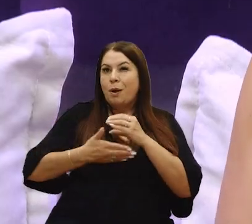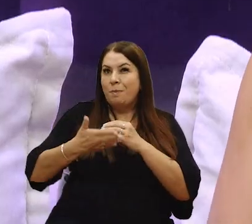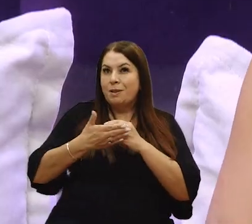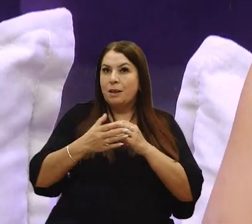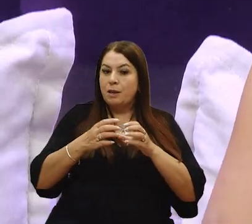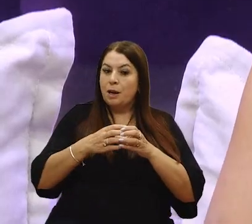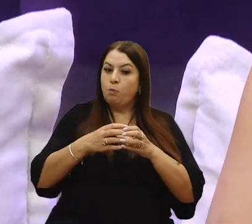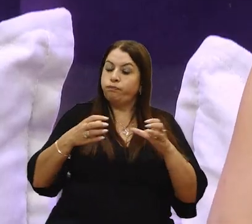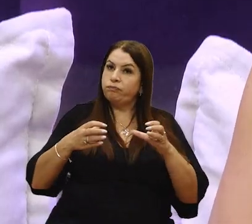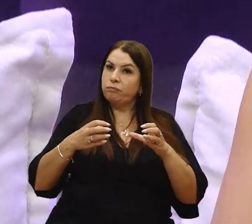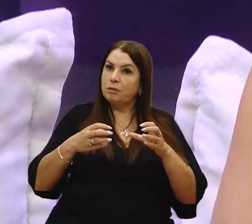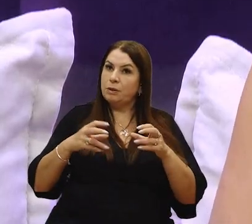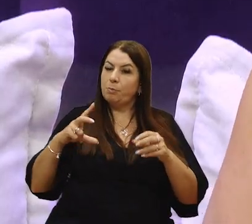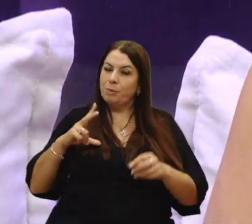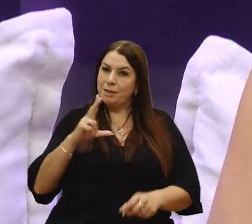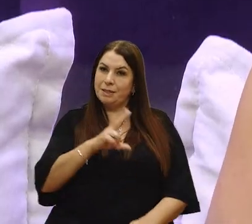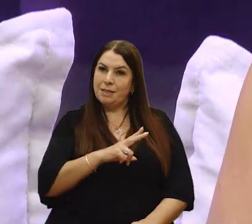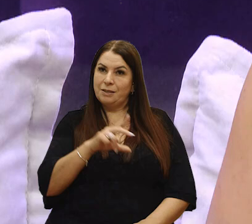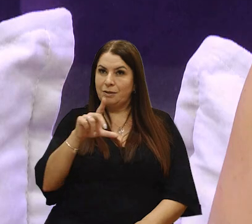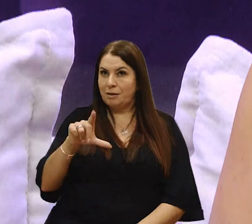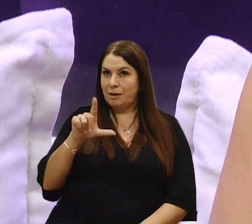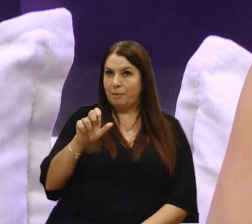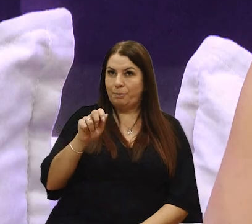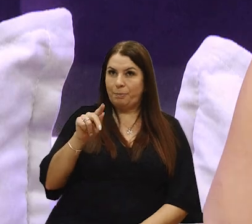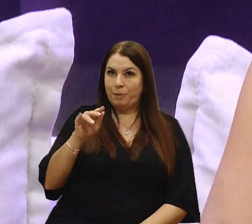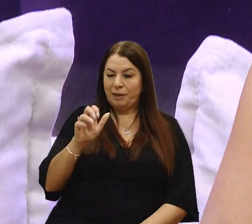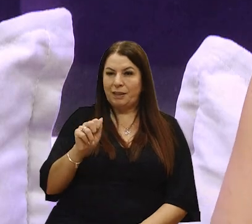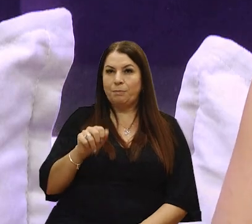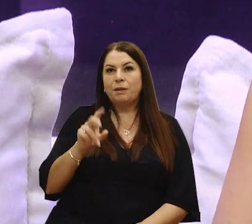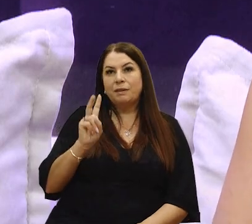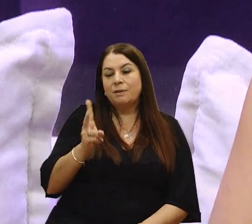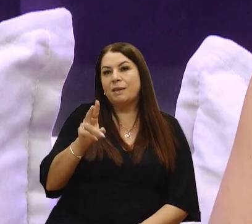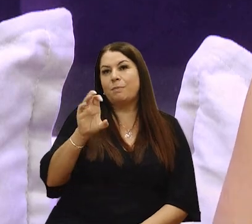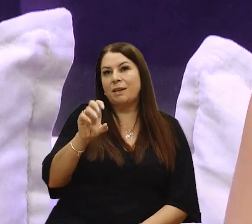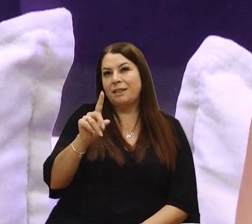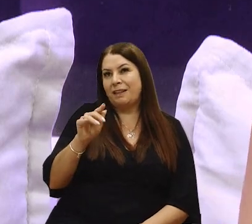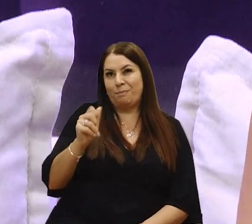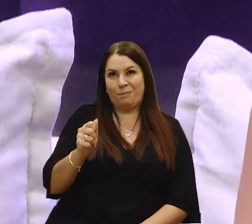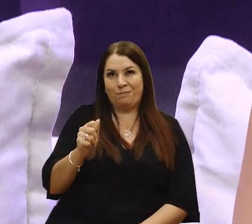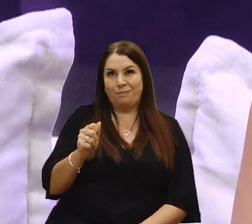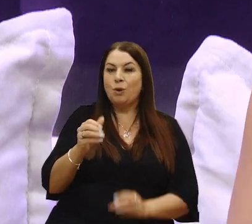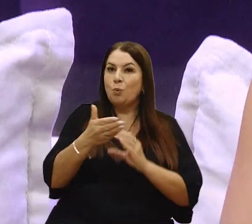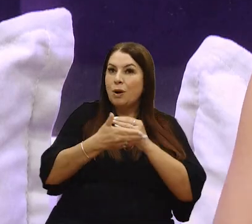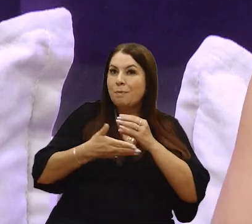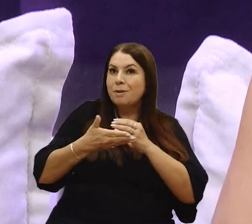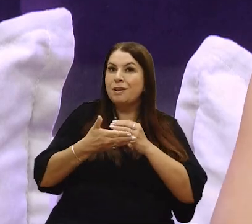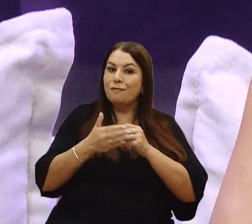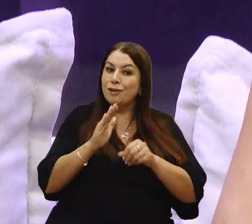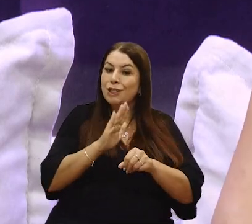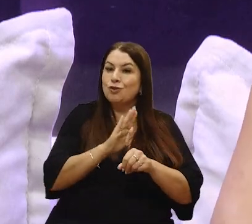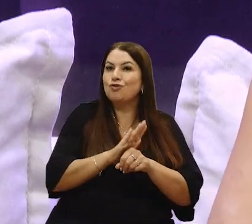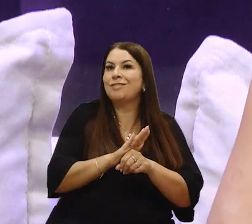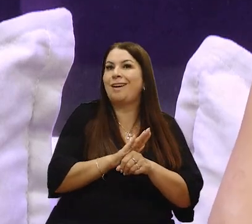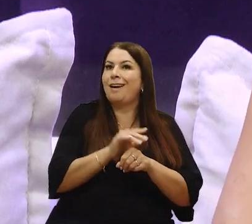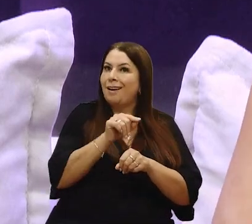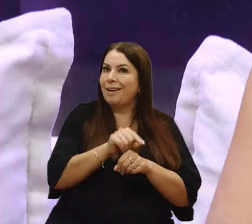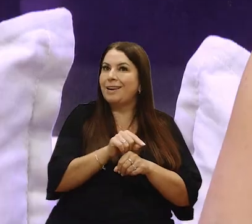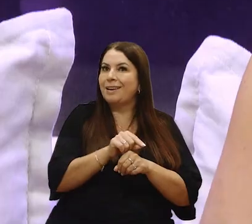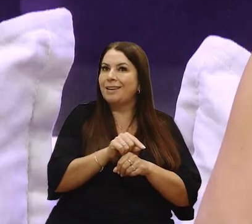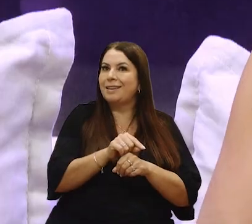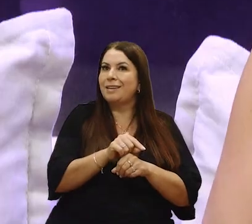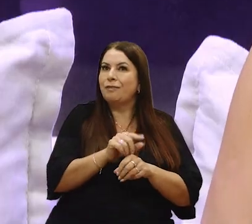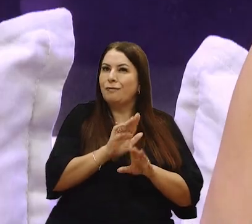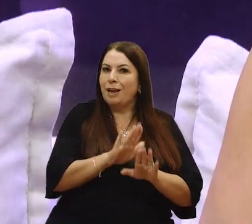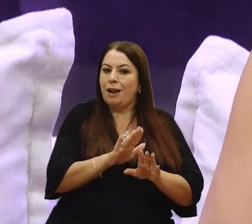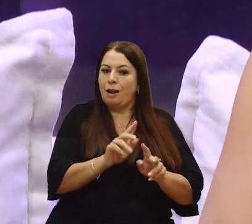quantidades. Então, foi bem tranquilo ali no início, né? Eu fiz o tratamento com a Georgia e com a endócrino também.